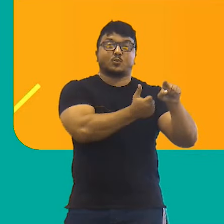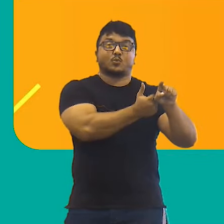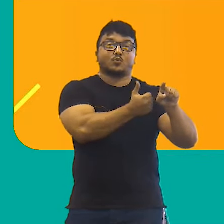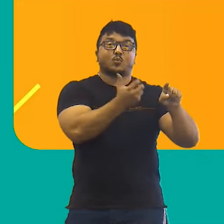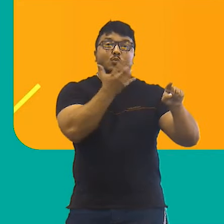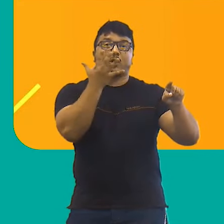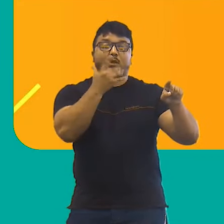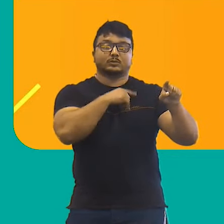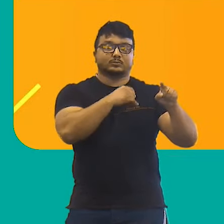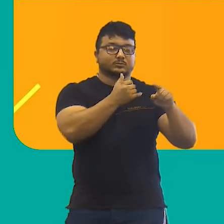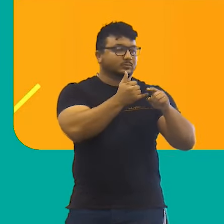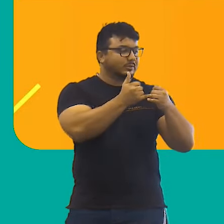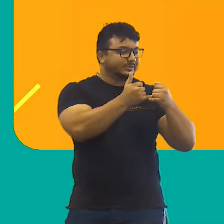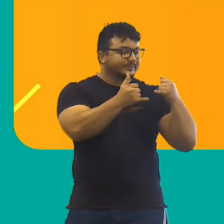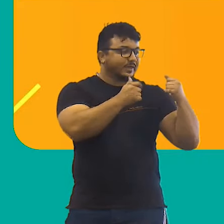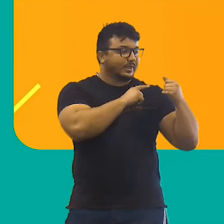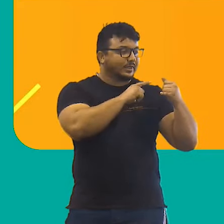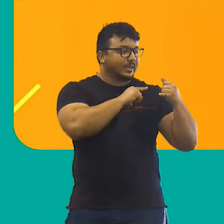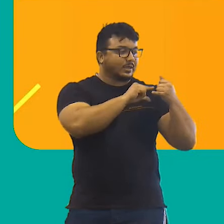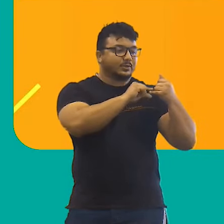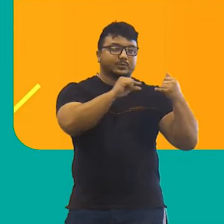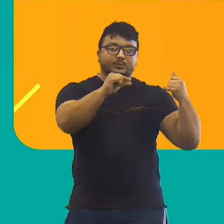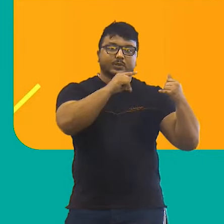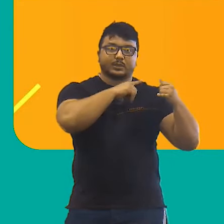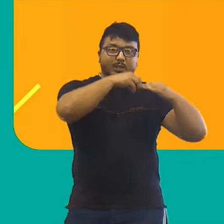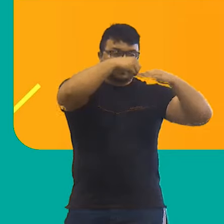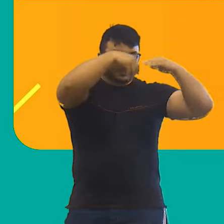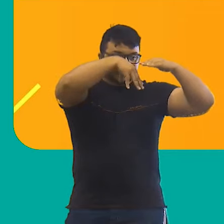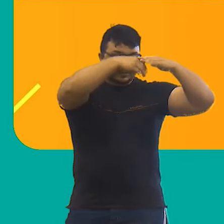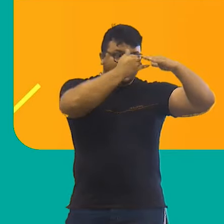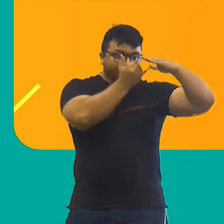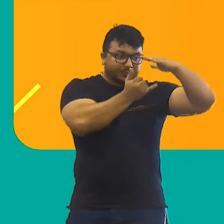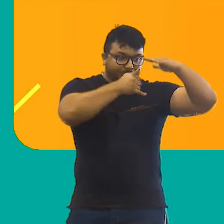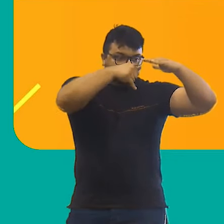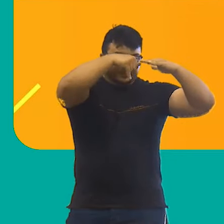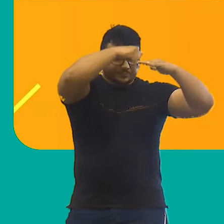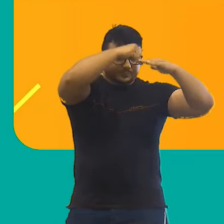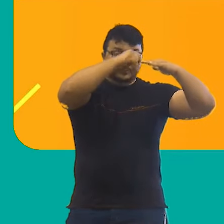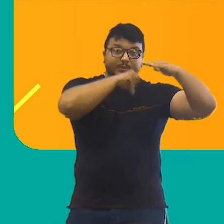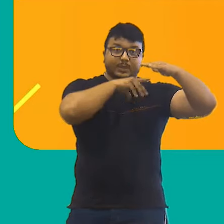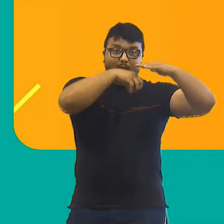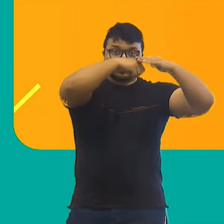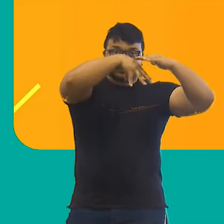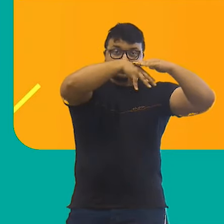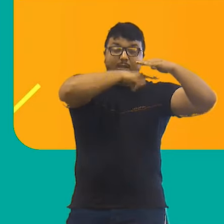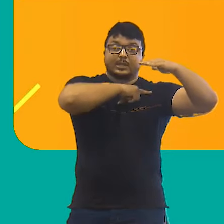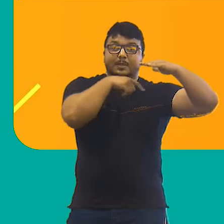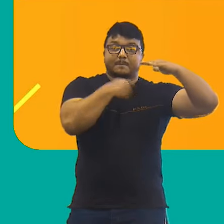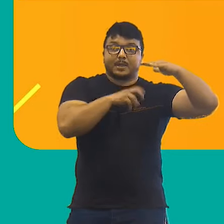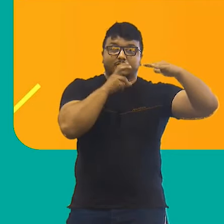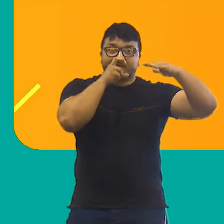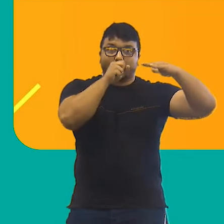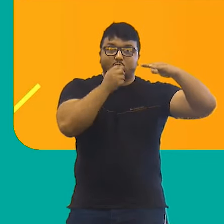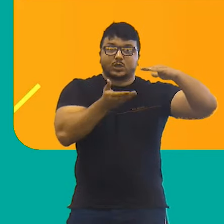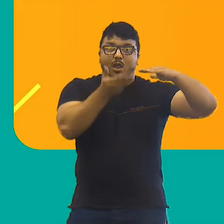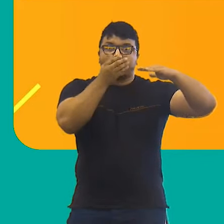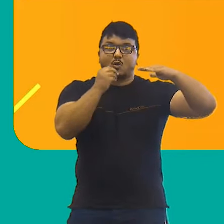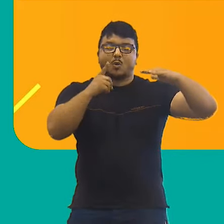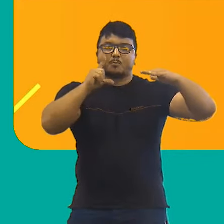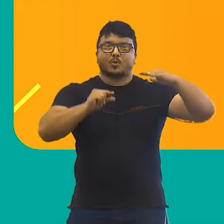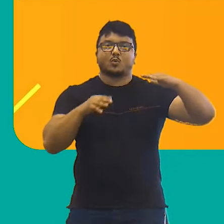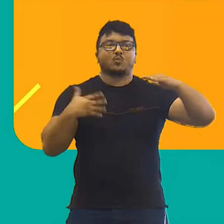esse filamento lá da lâmpada, que tinha um fiozinho ali na lâmpada, ele tem que resistir muito ou pouco à